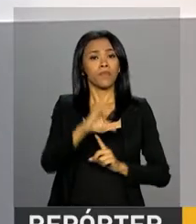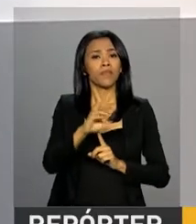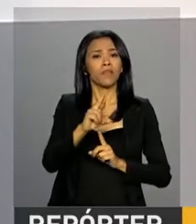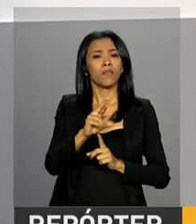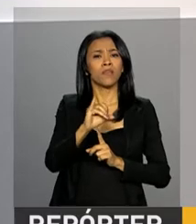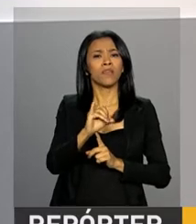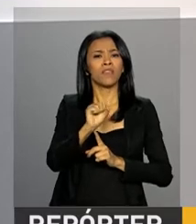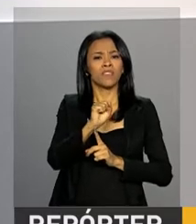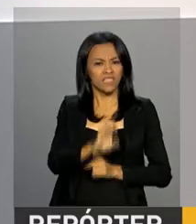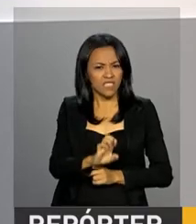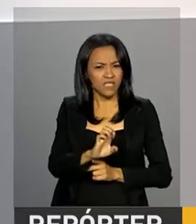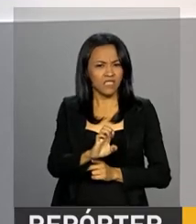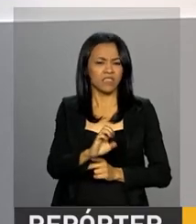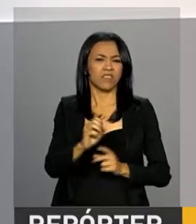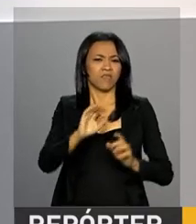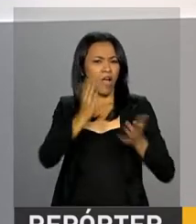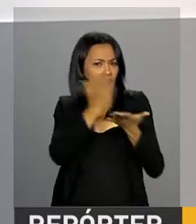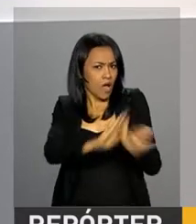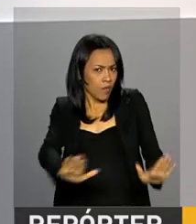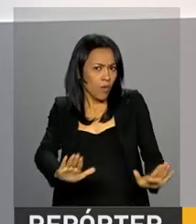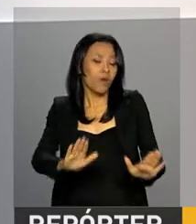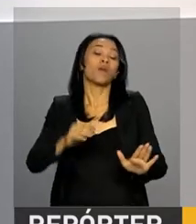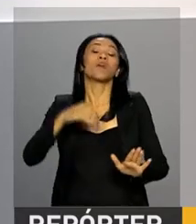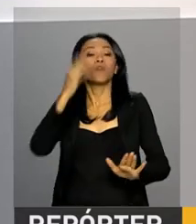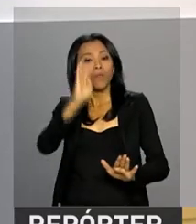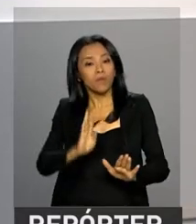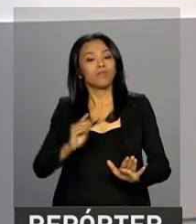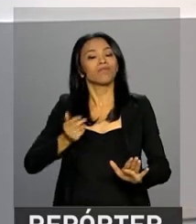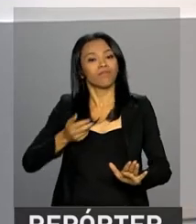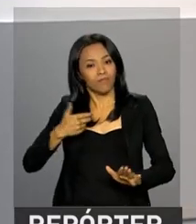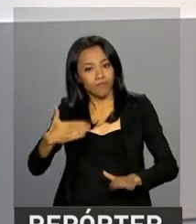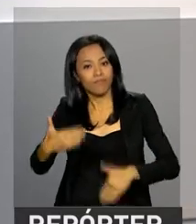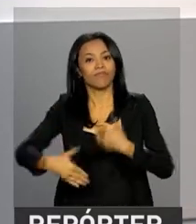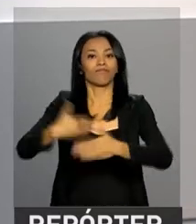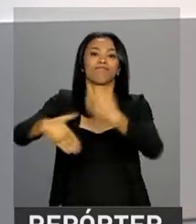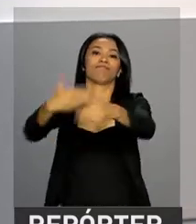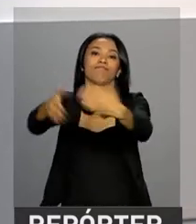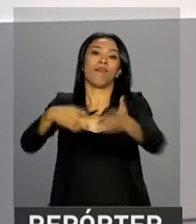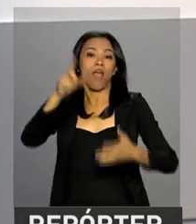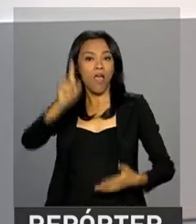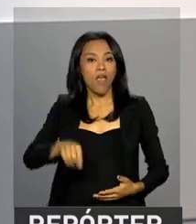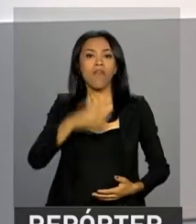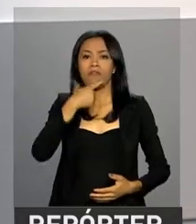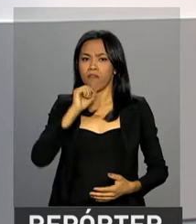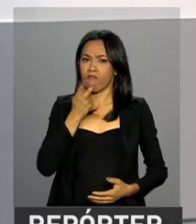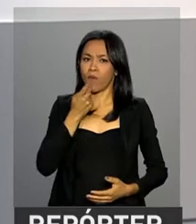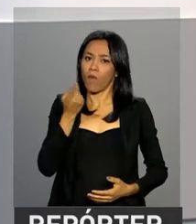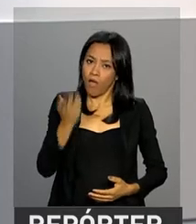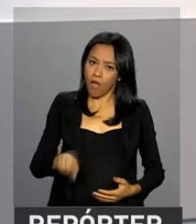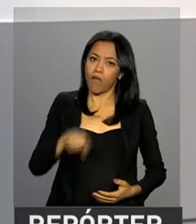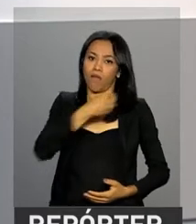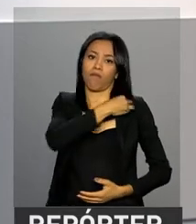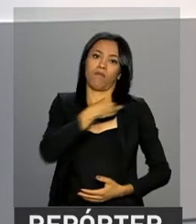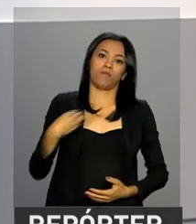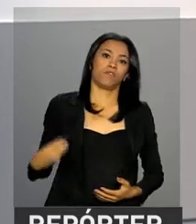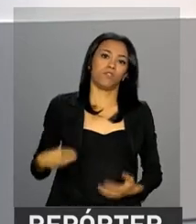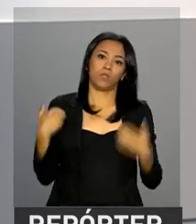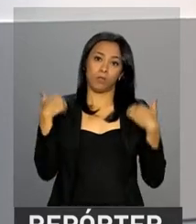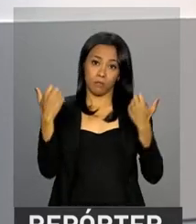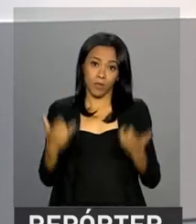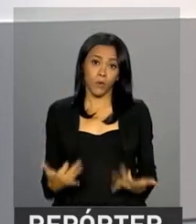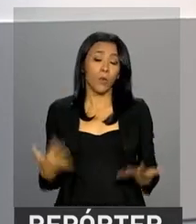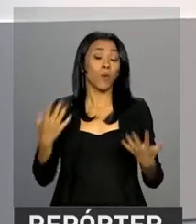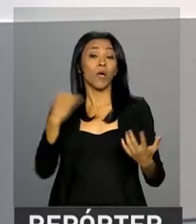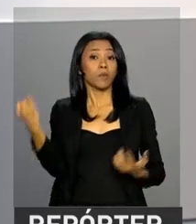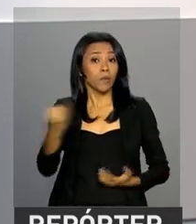economia do brasil está crescendo a afirmação é do ministro da fazenda e henrique meirelles ele falou hoje da situação econômica do país e da